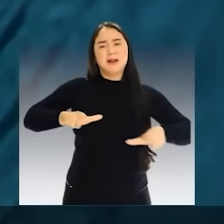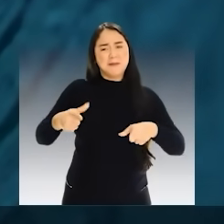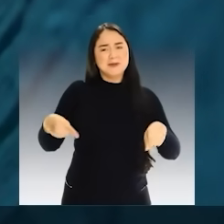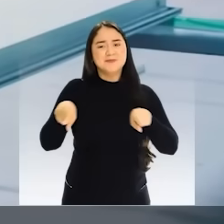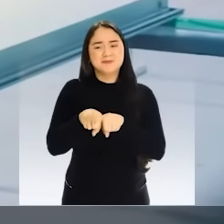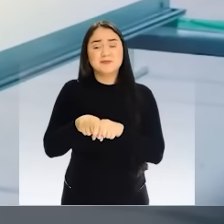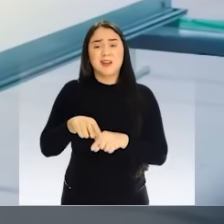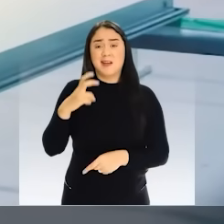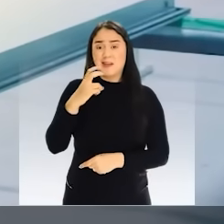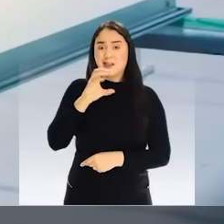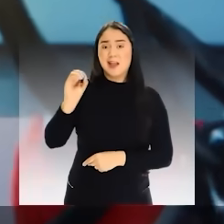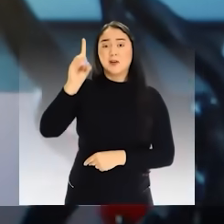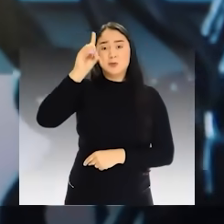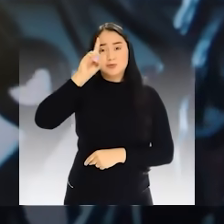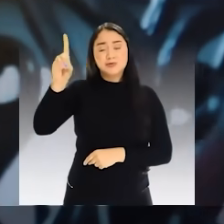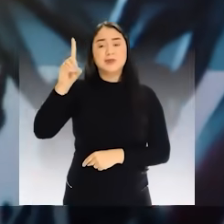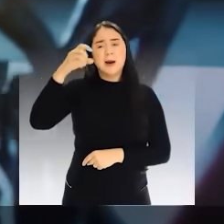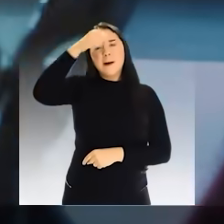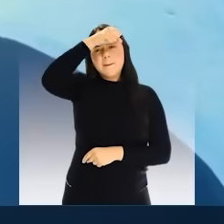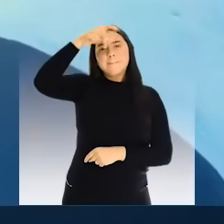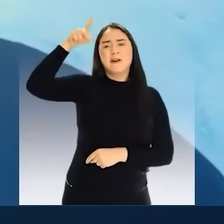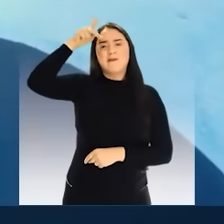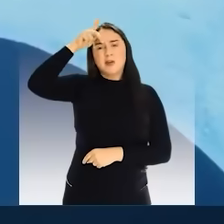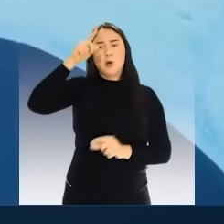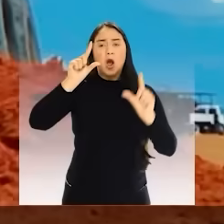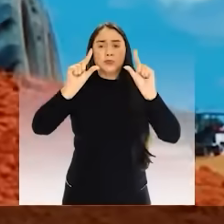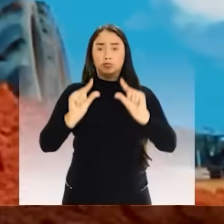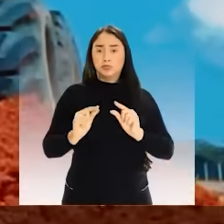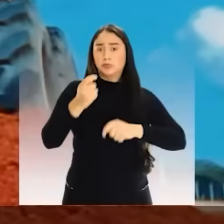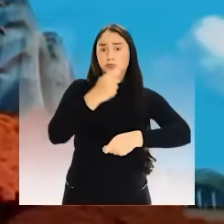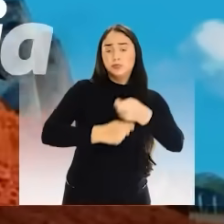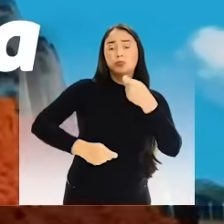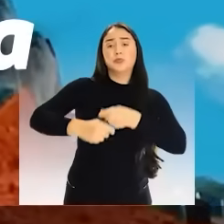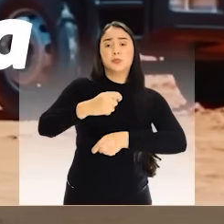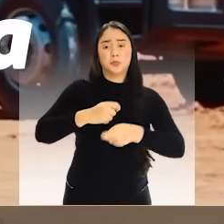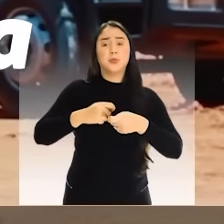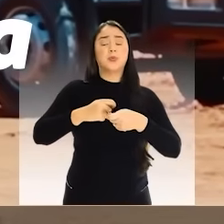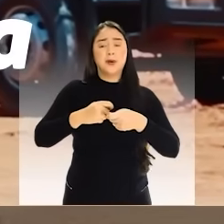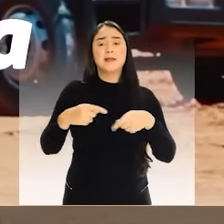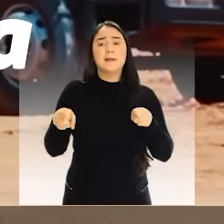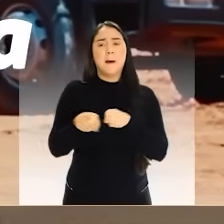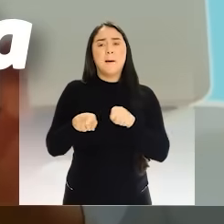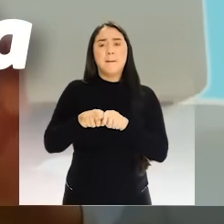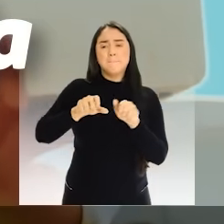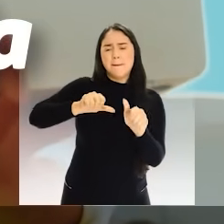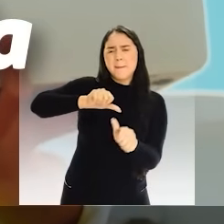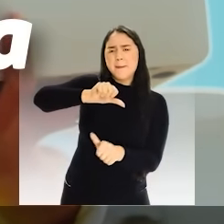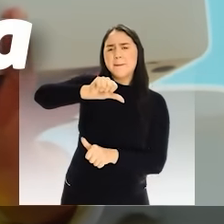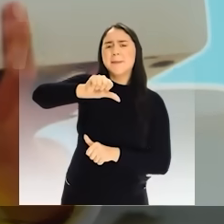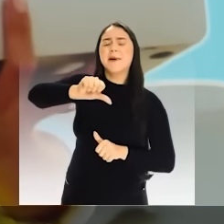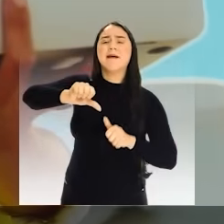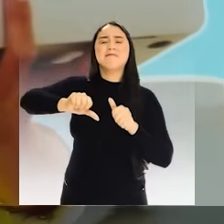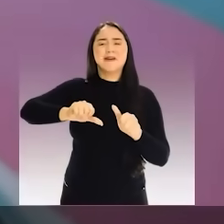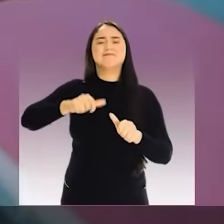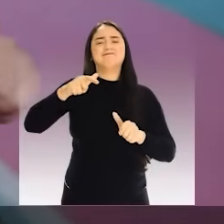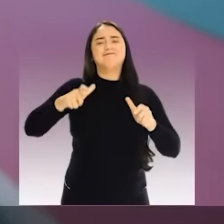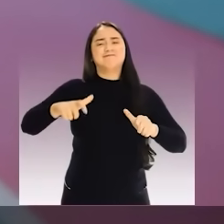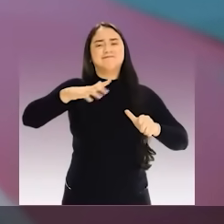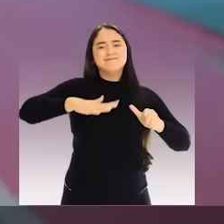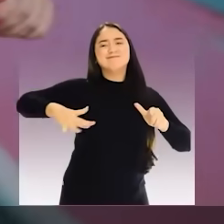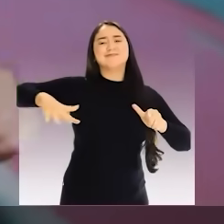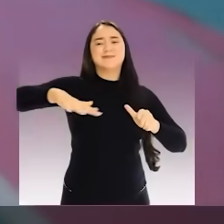muito trabalho tem 500 dias a prefeitura cortou gastos equilibrou as Finanças e começou uma